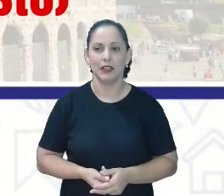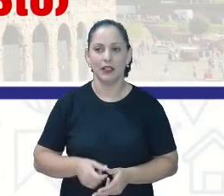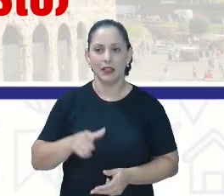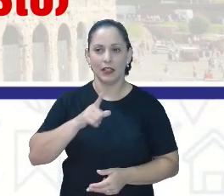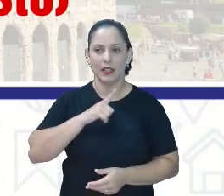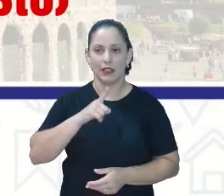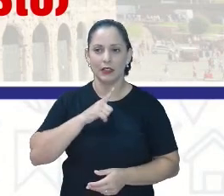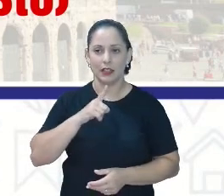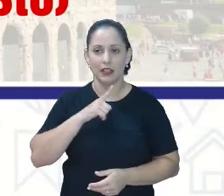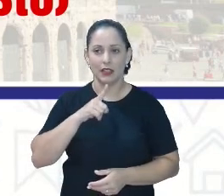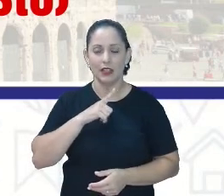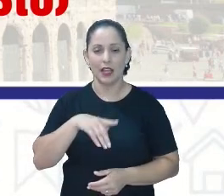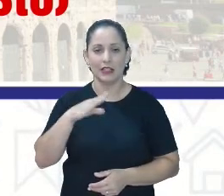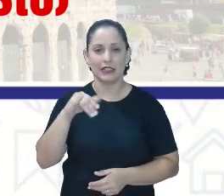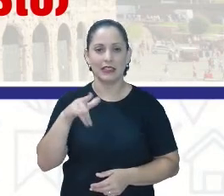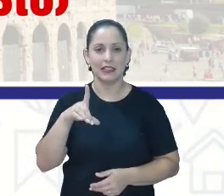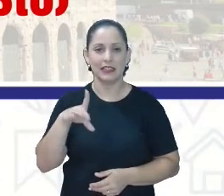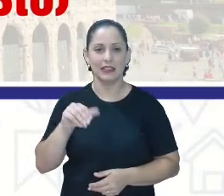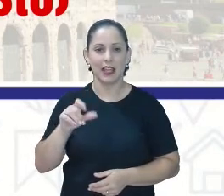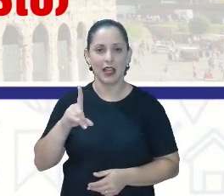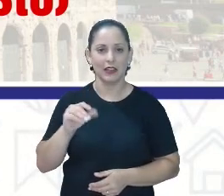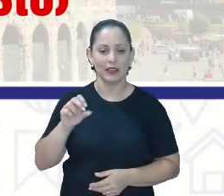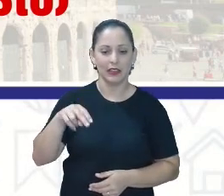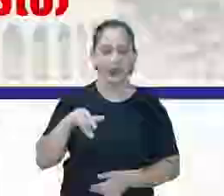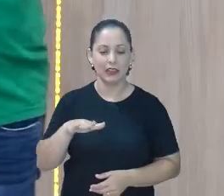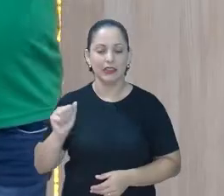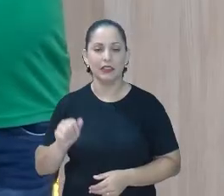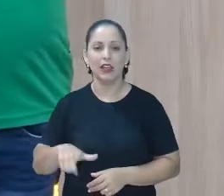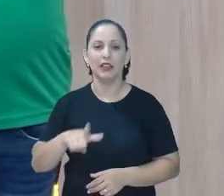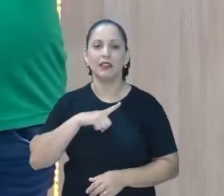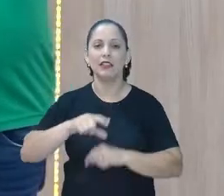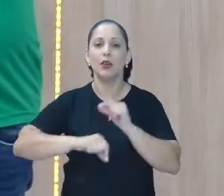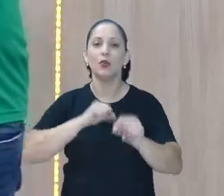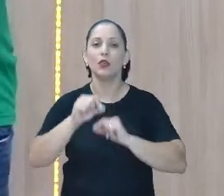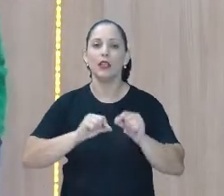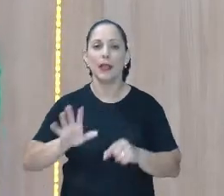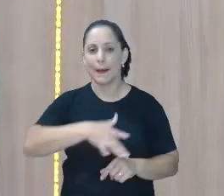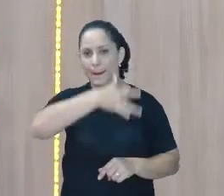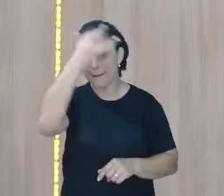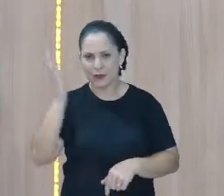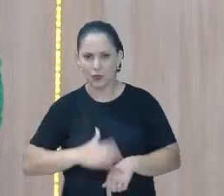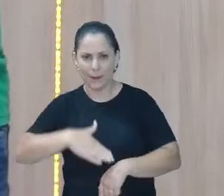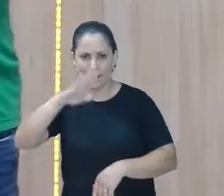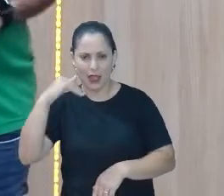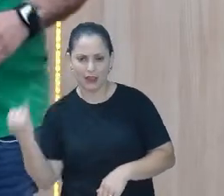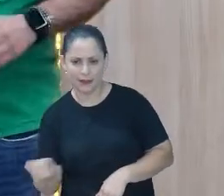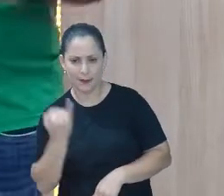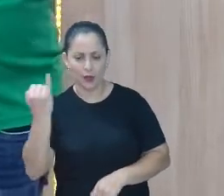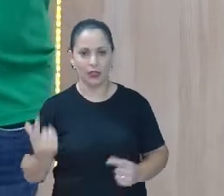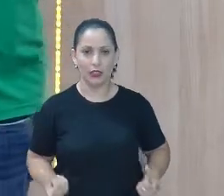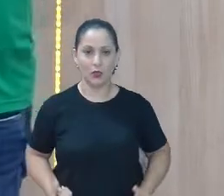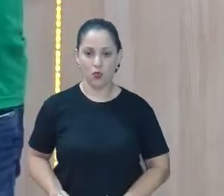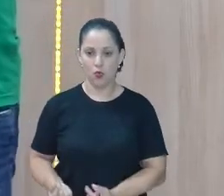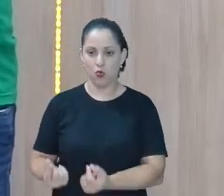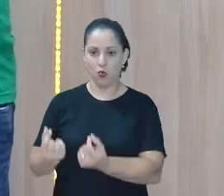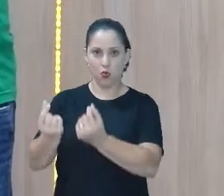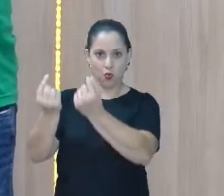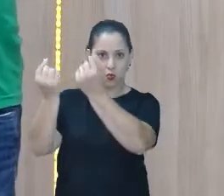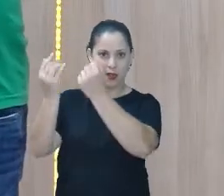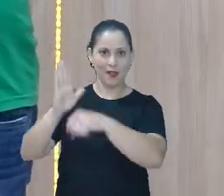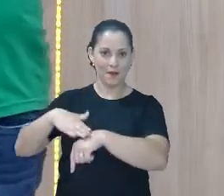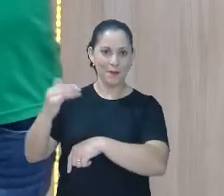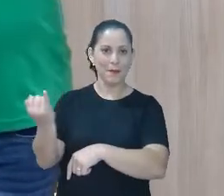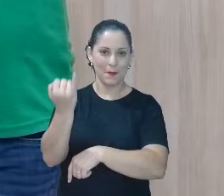estabelecer a cidadania, né? Era um critério de hierarquia, ou seja, quem era mais ou menos importante com base na renda. Quem tinha mais